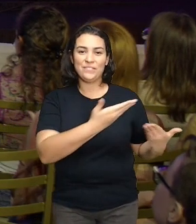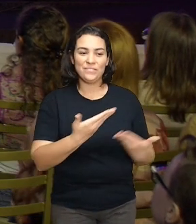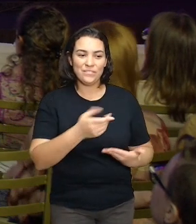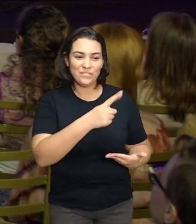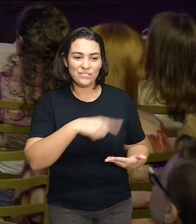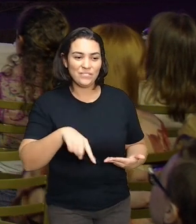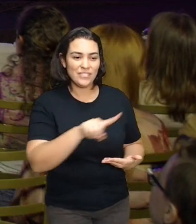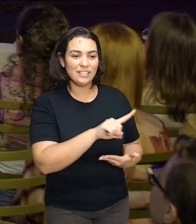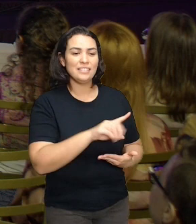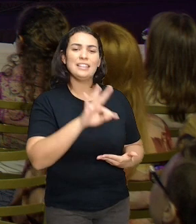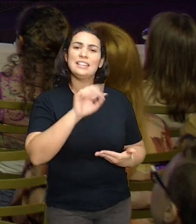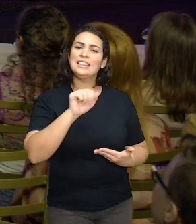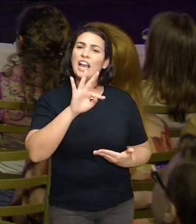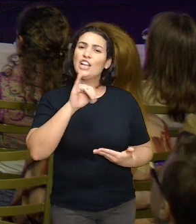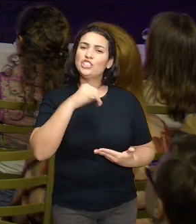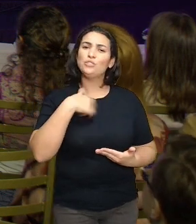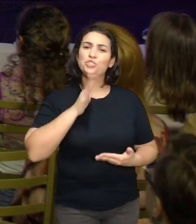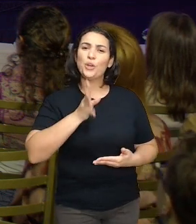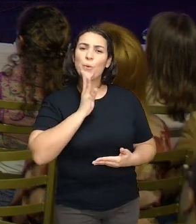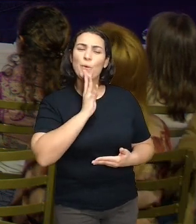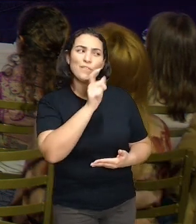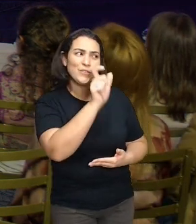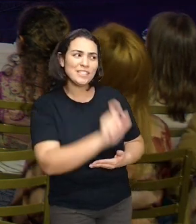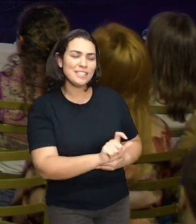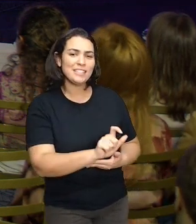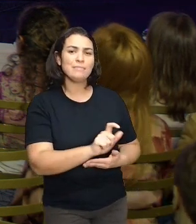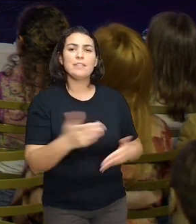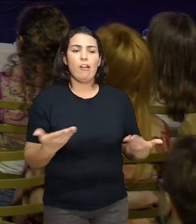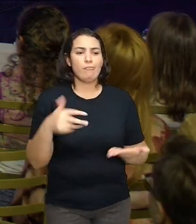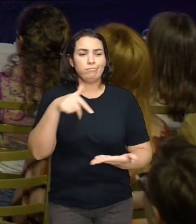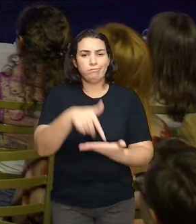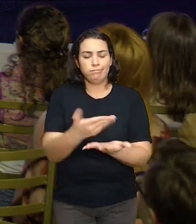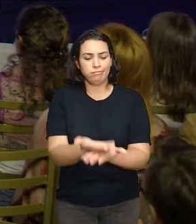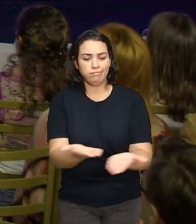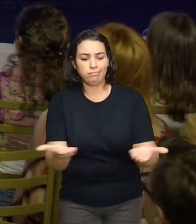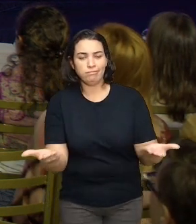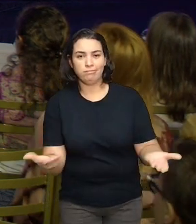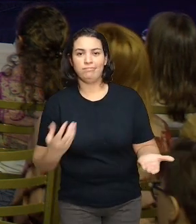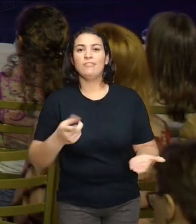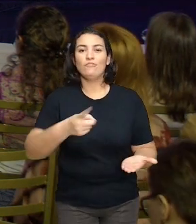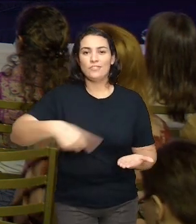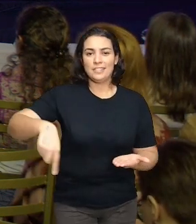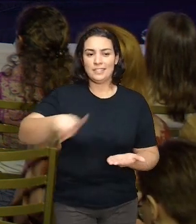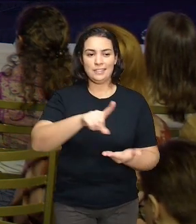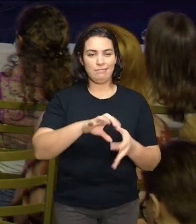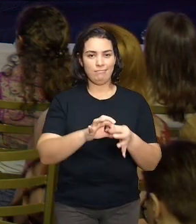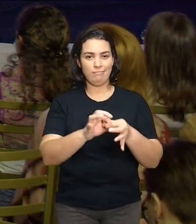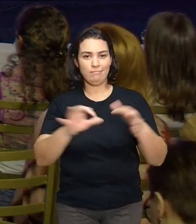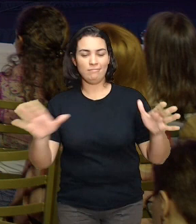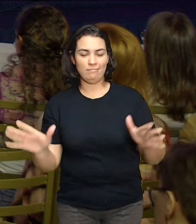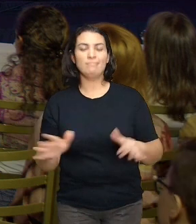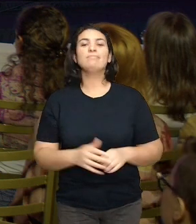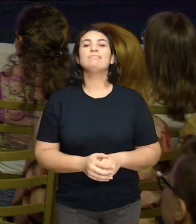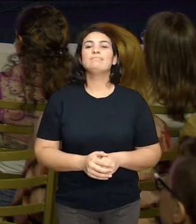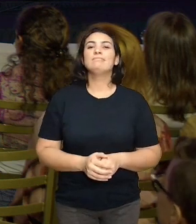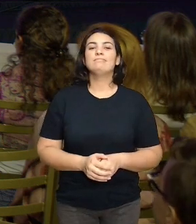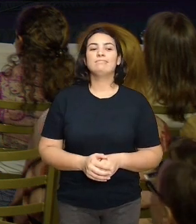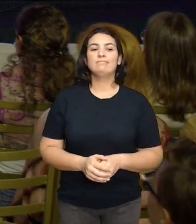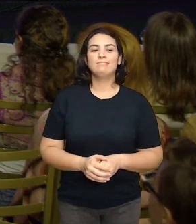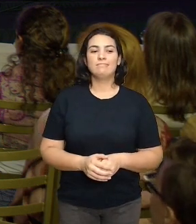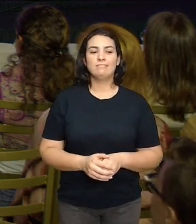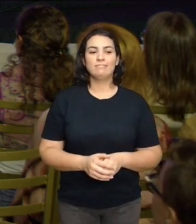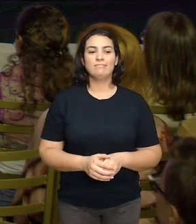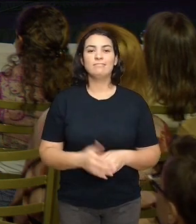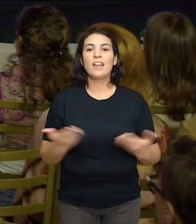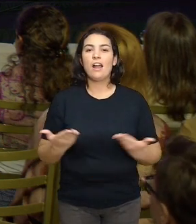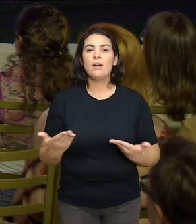Tati, já falei contigo. O palco é de vocês. Dominem, arrasem e fala como que